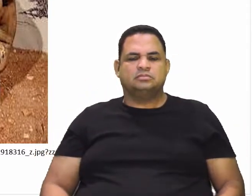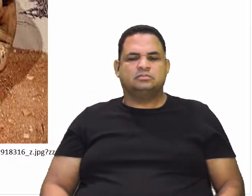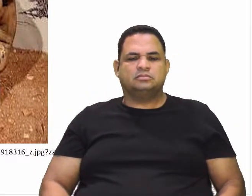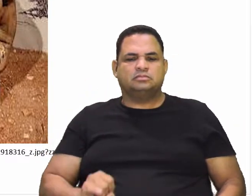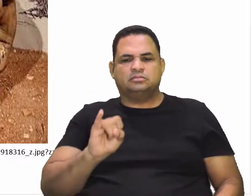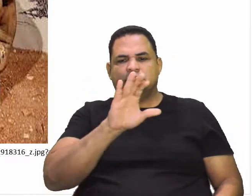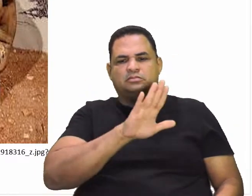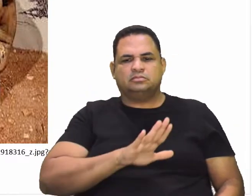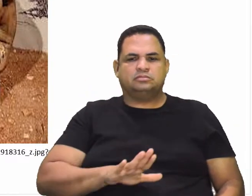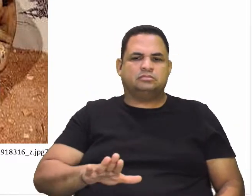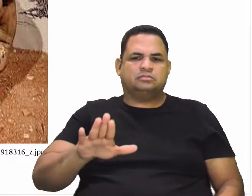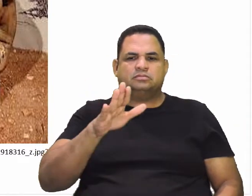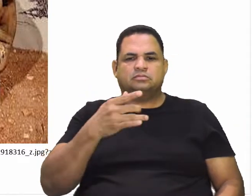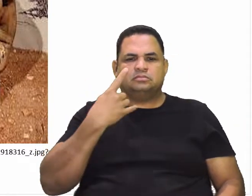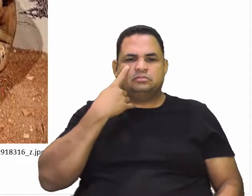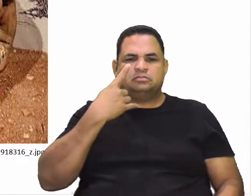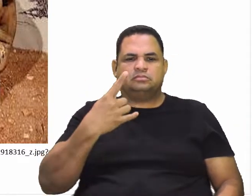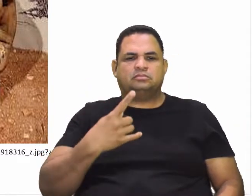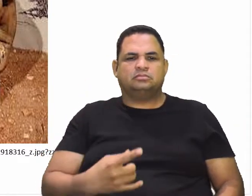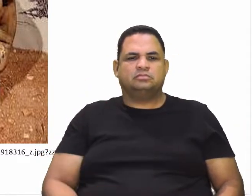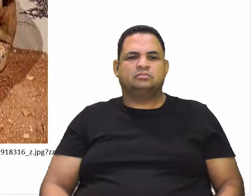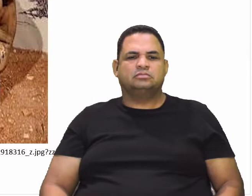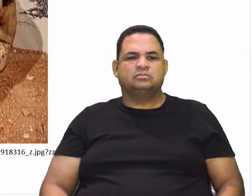Trazer a imagem dele aqui, ó.